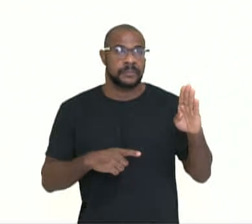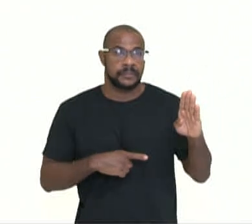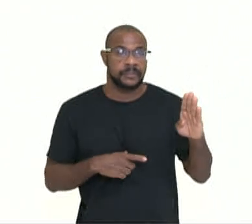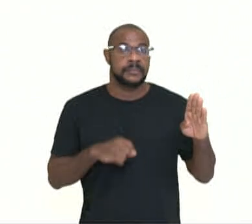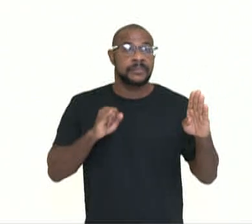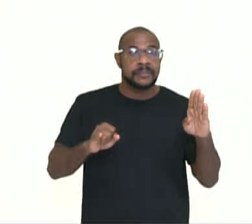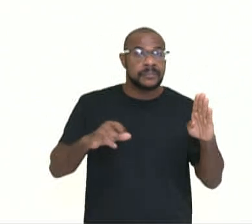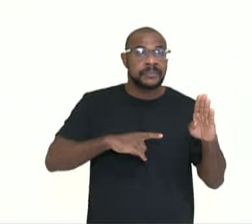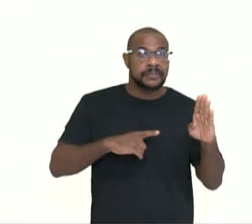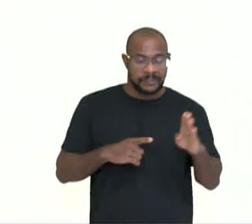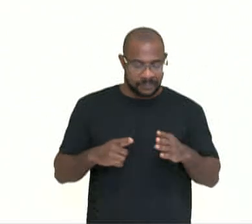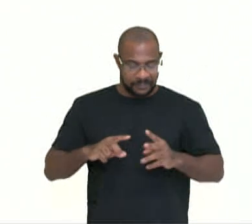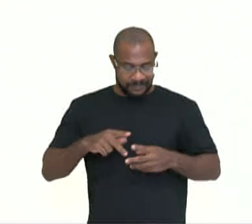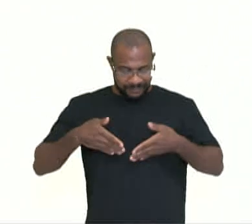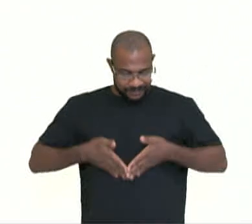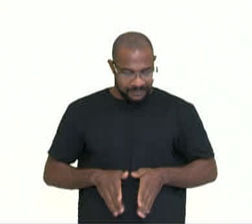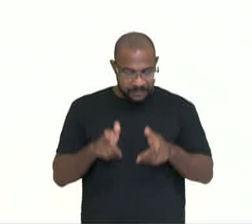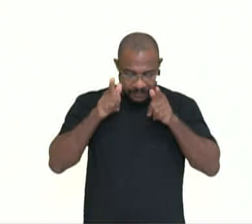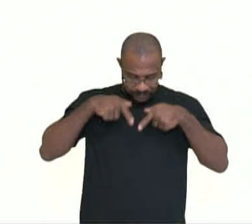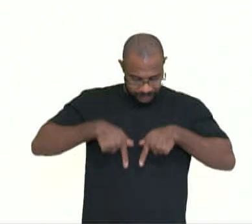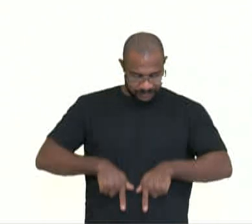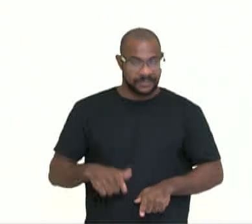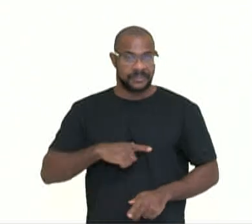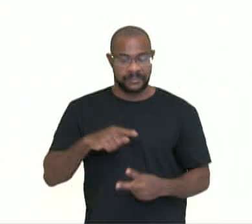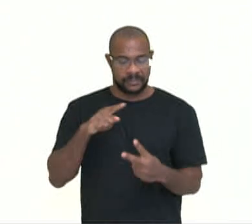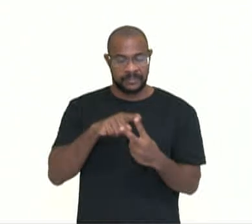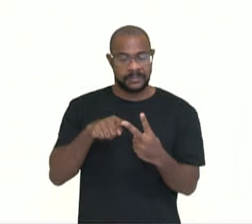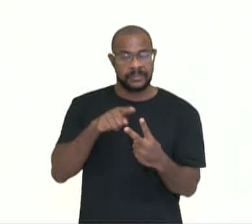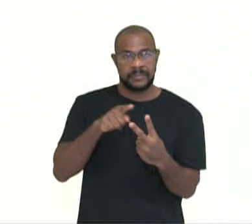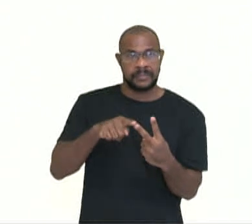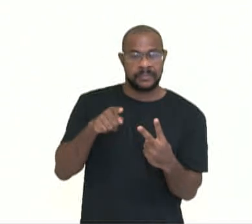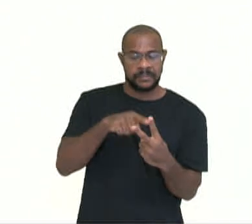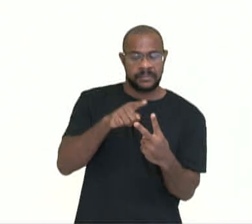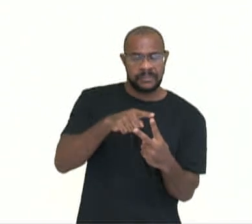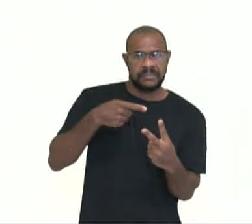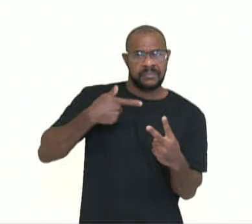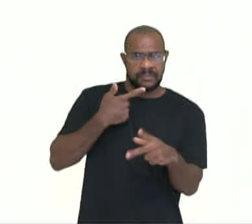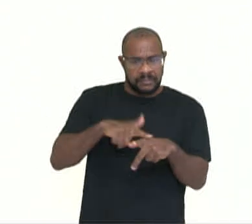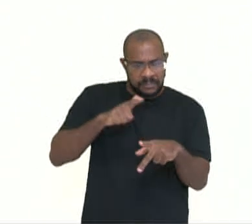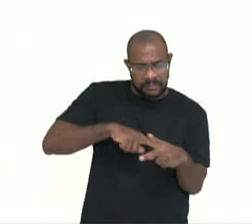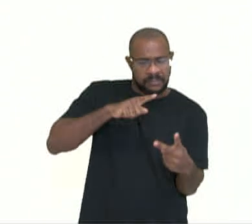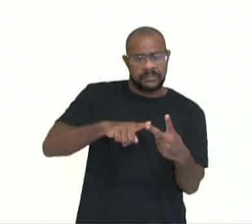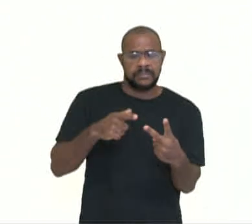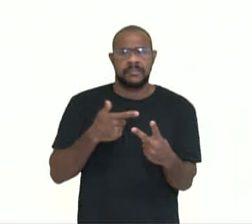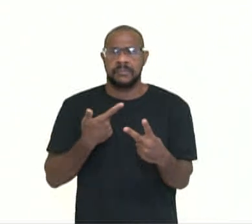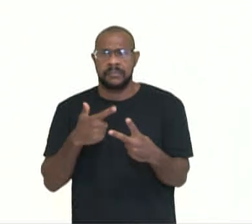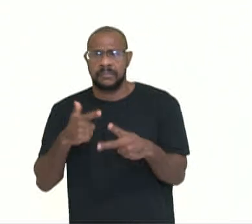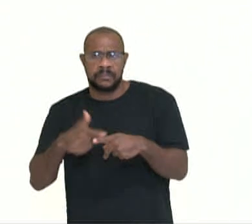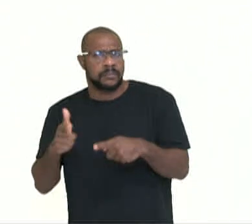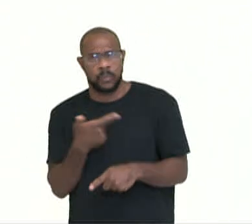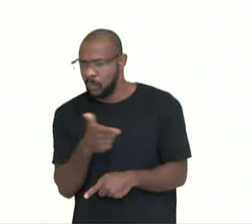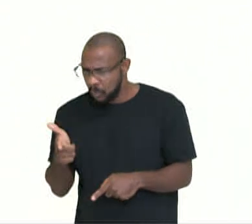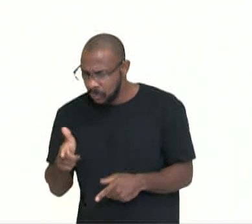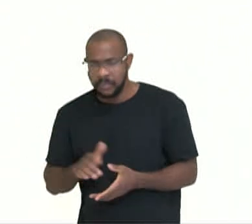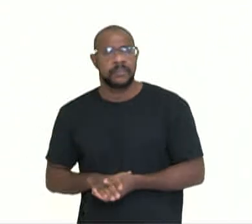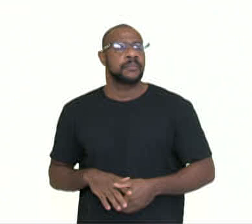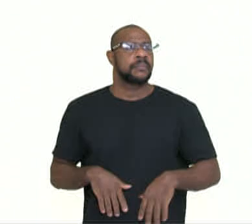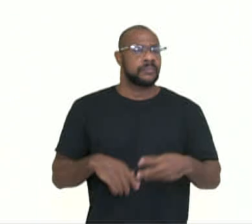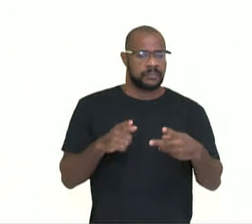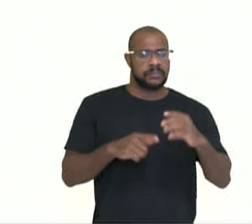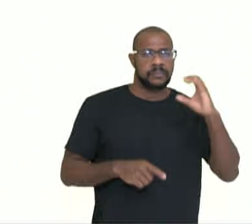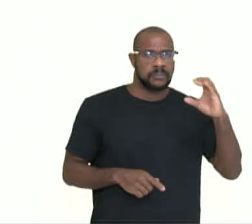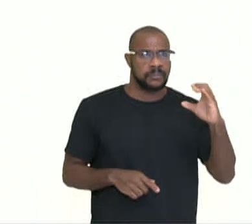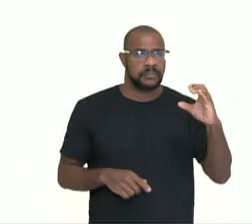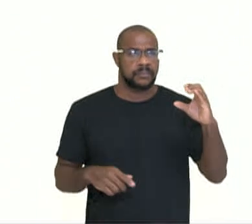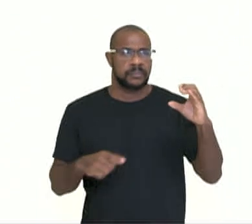esteja grávida de gêmeos, poderá ter uma criança com microcefalia e a outra sem problema. Letra C. Não tem condições de